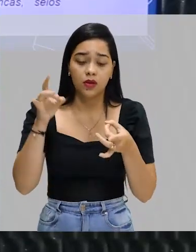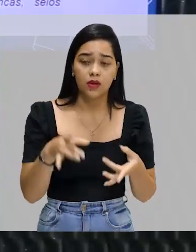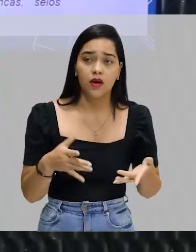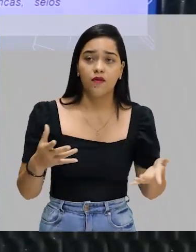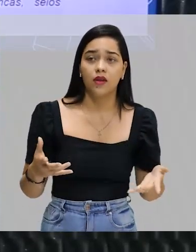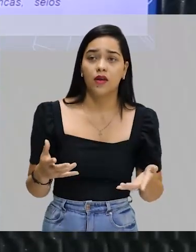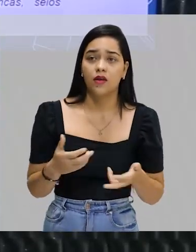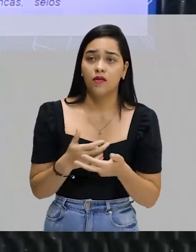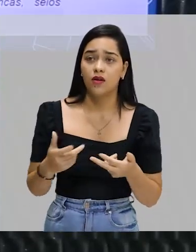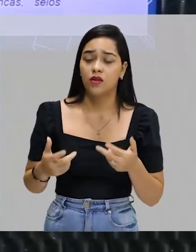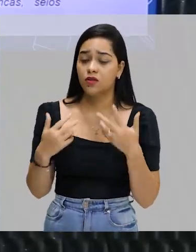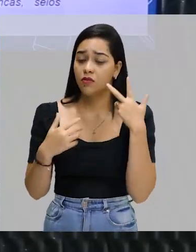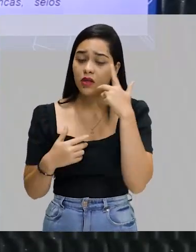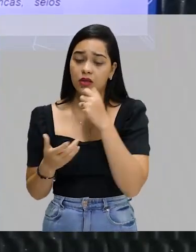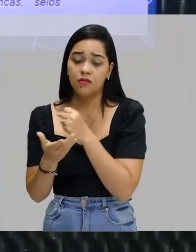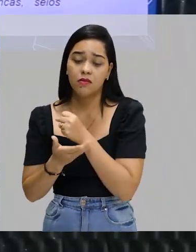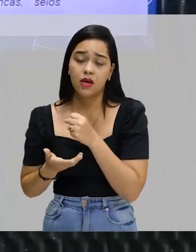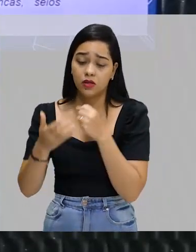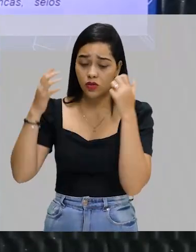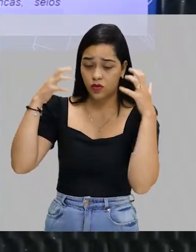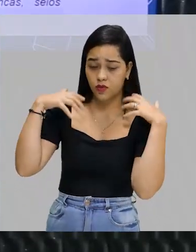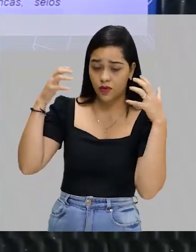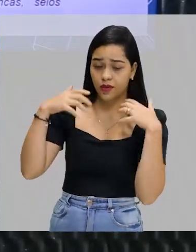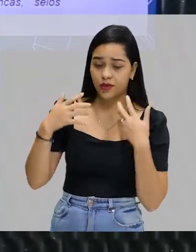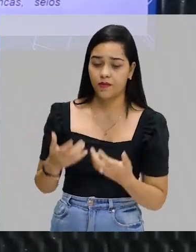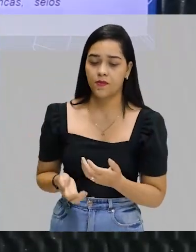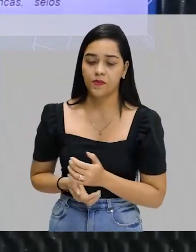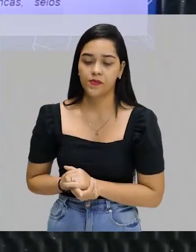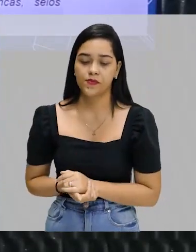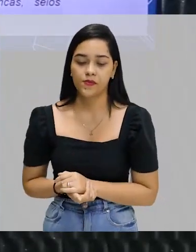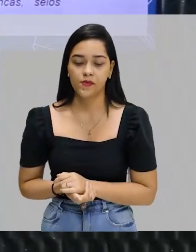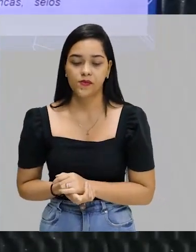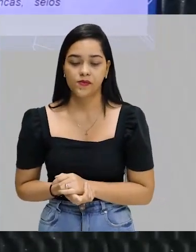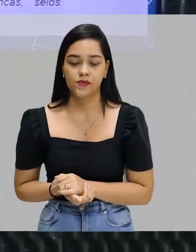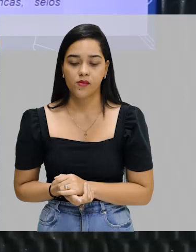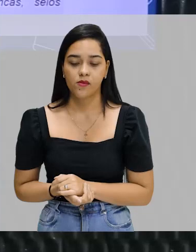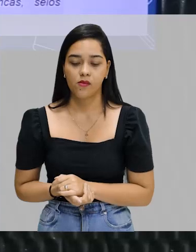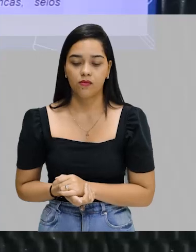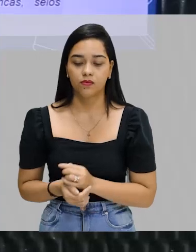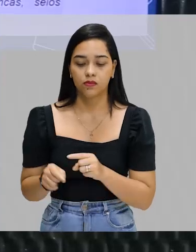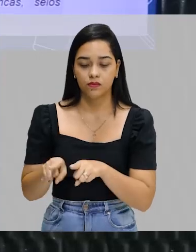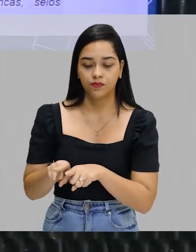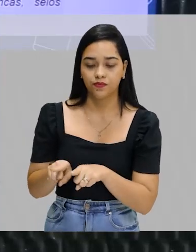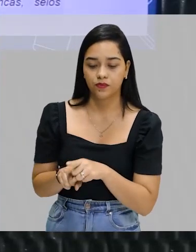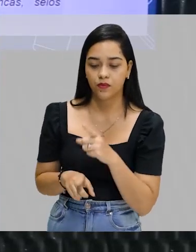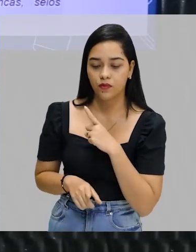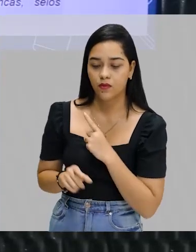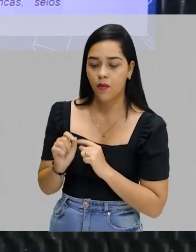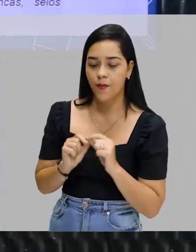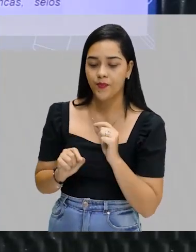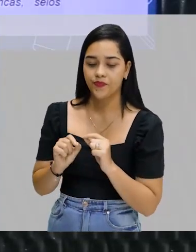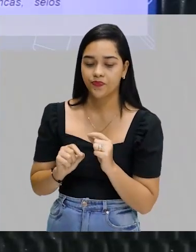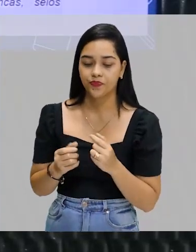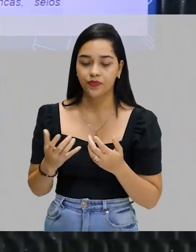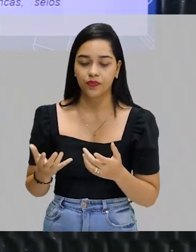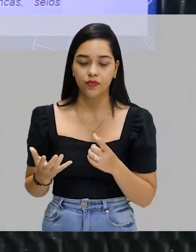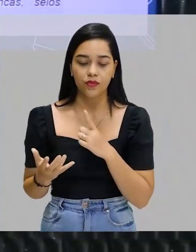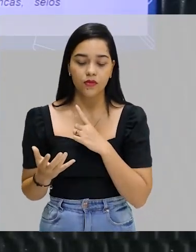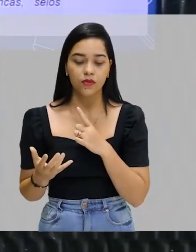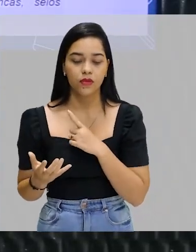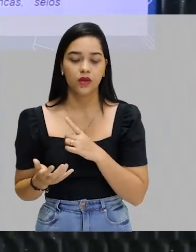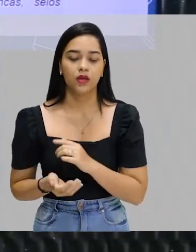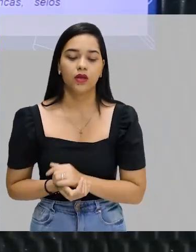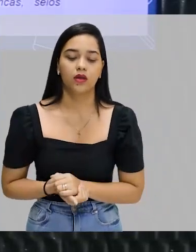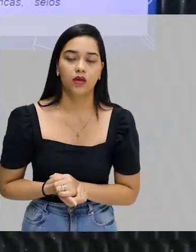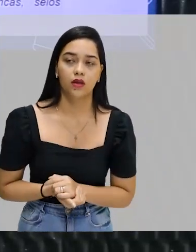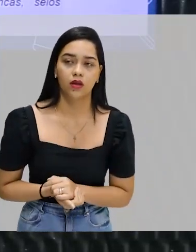literalmente, produtos de beleza básicos. Banho era um deles, né? Enfim. Essas mulheres, por exemplo, começaram a cuidar do corpo, eu